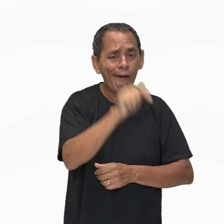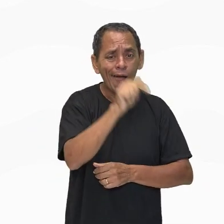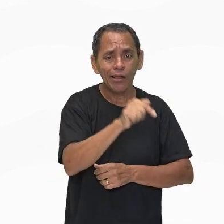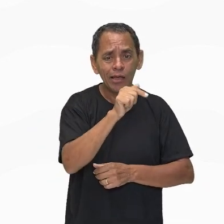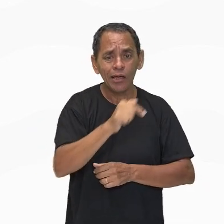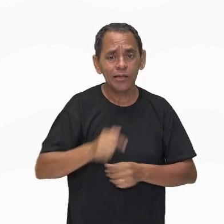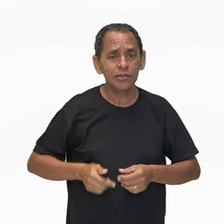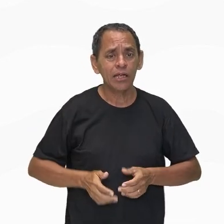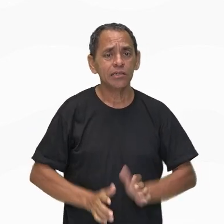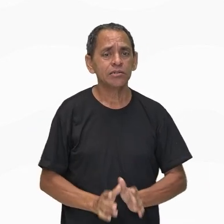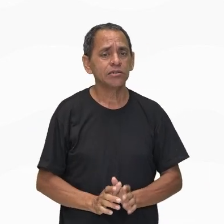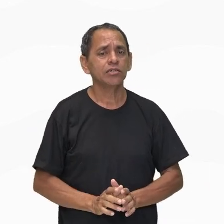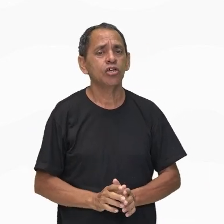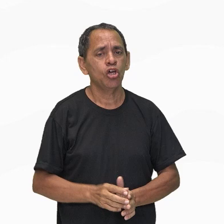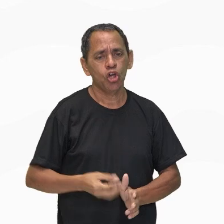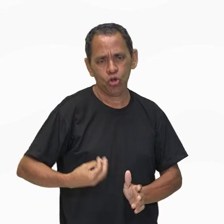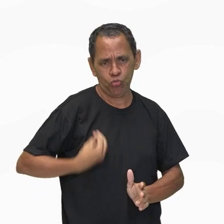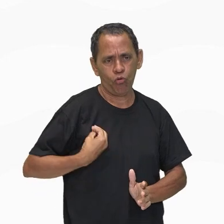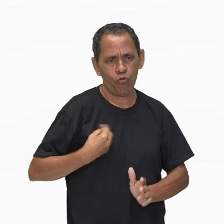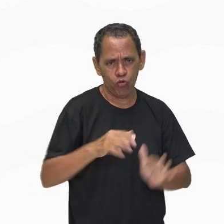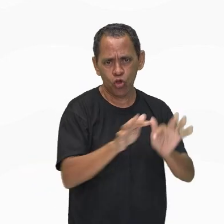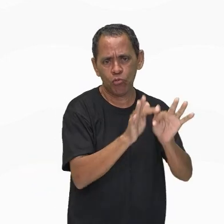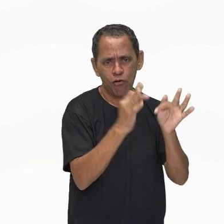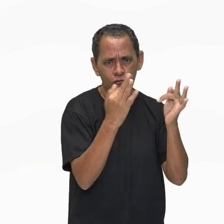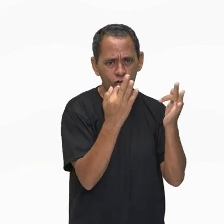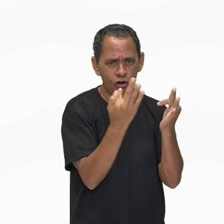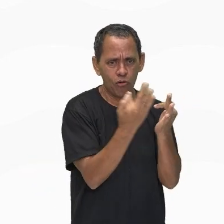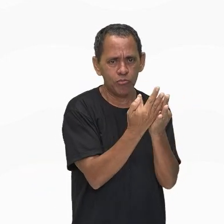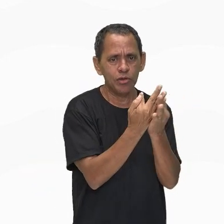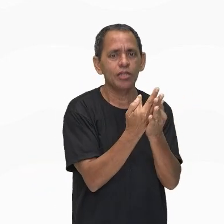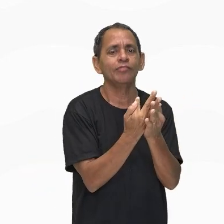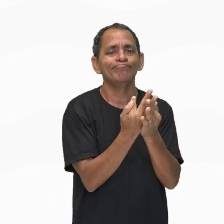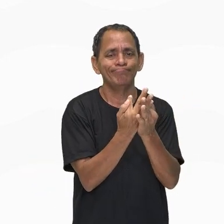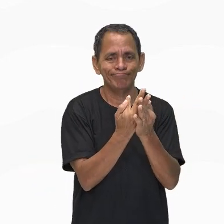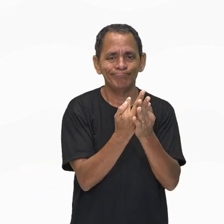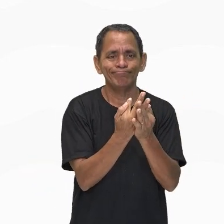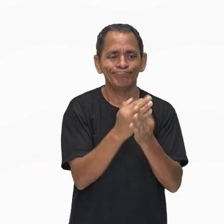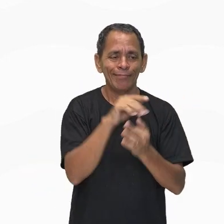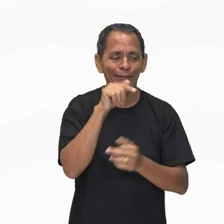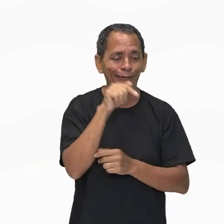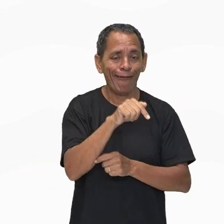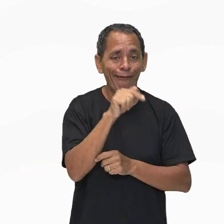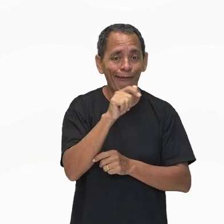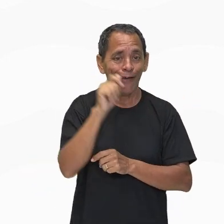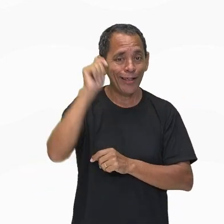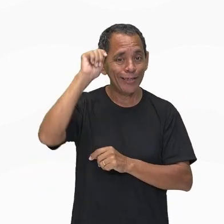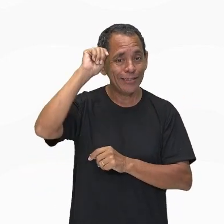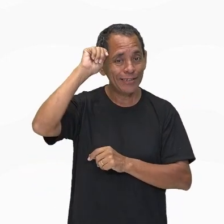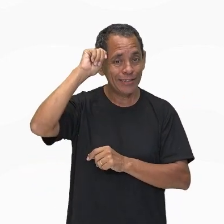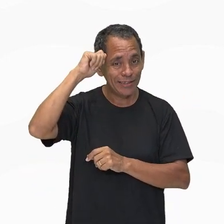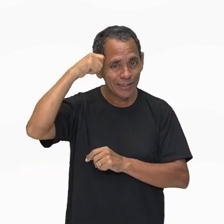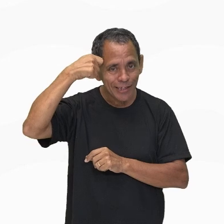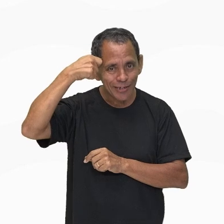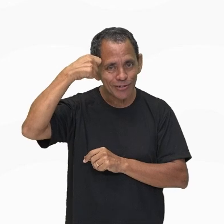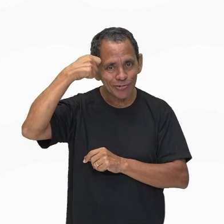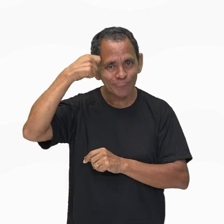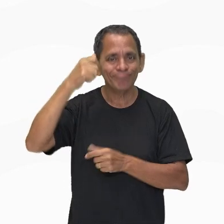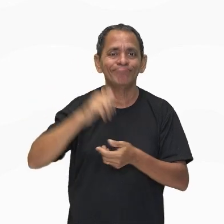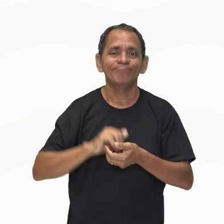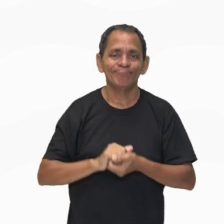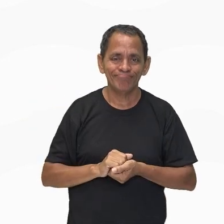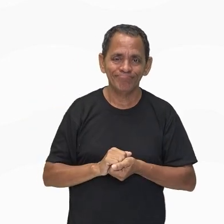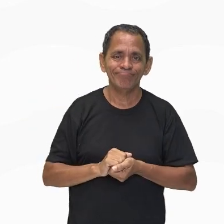de favorecimento, mas ele era negro. Então, quando a apartheid, né, esse regime político,